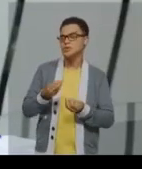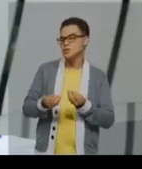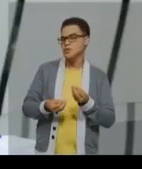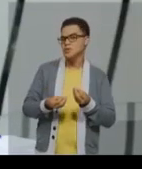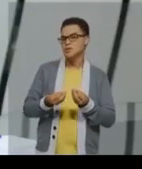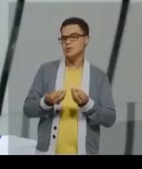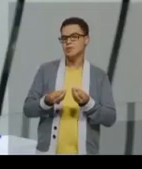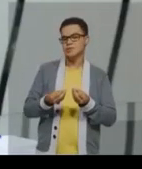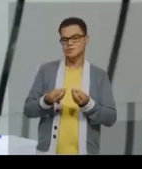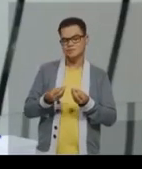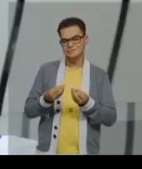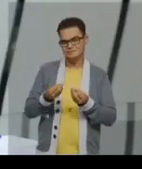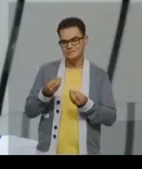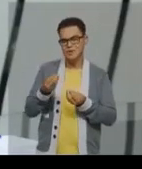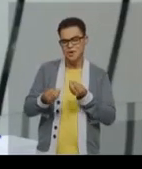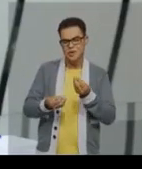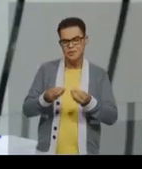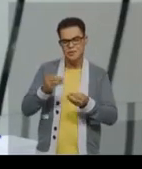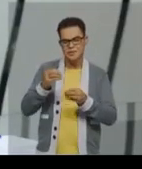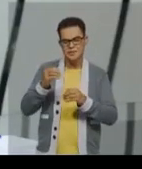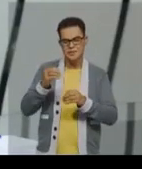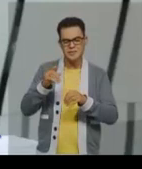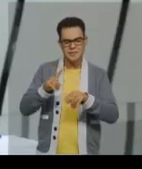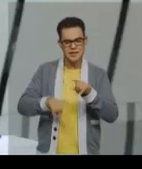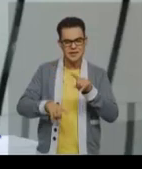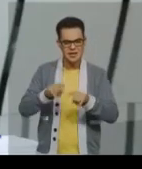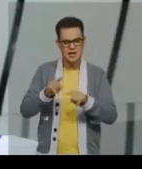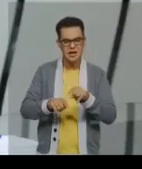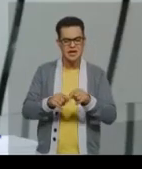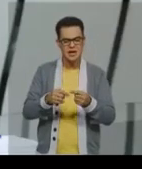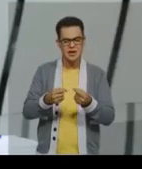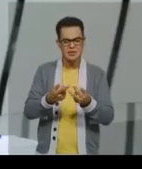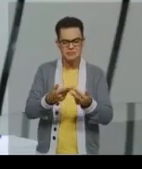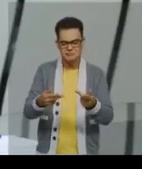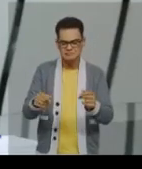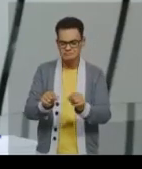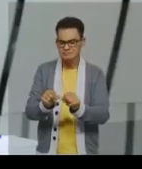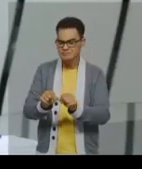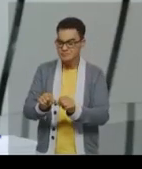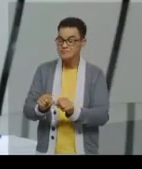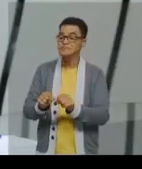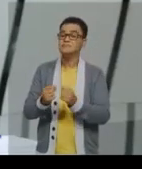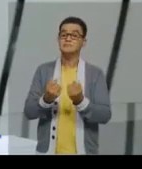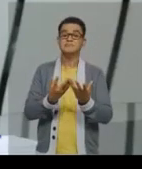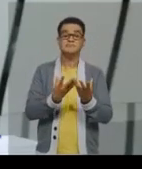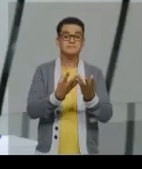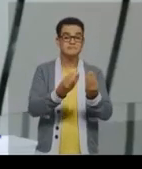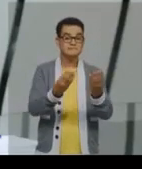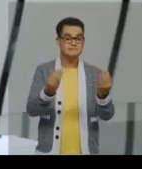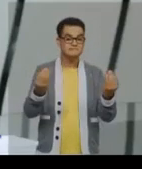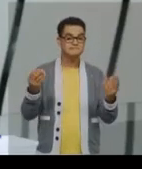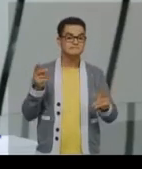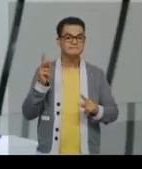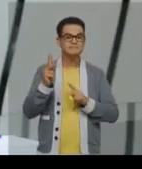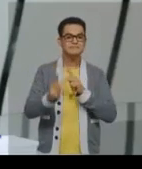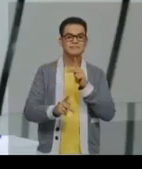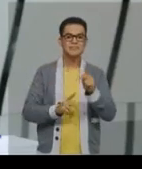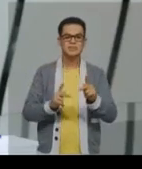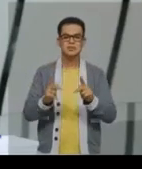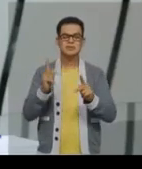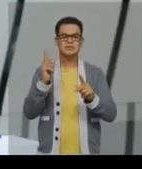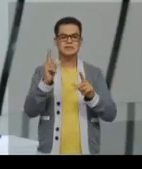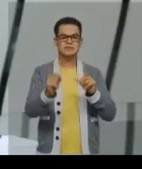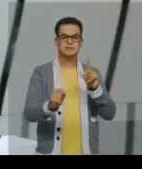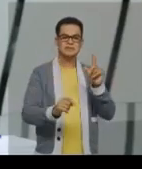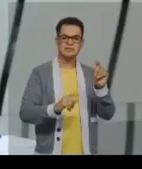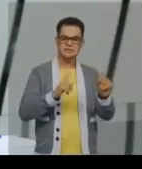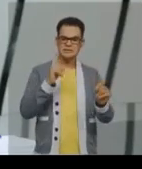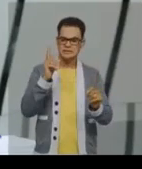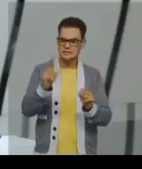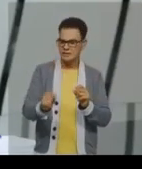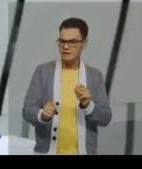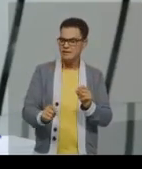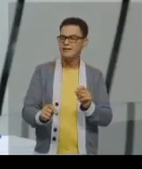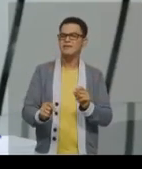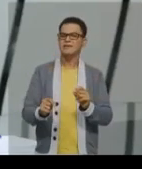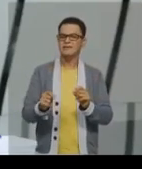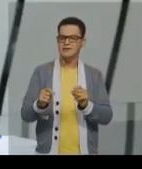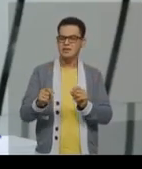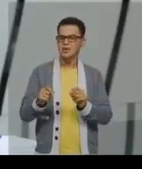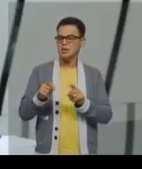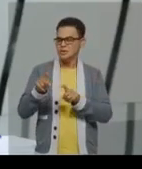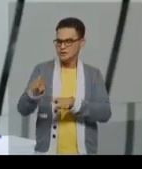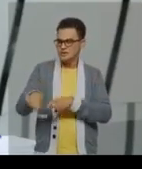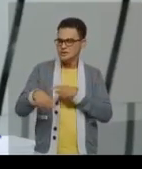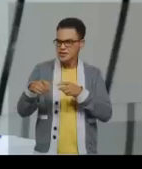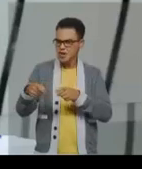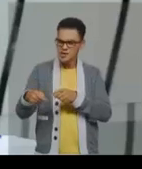a existência de mão de obra em abundância, porque muitas pessoas saíram das terras comunais, saíram do campo e foram para a